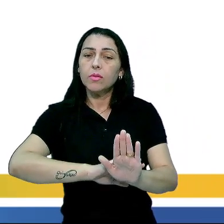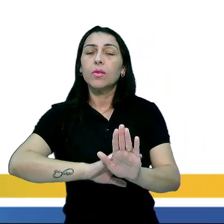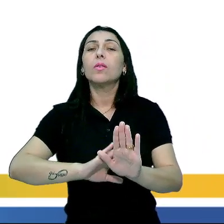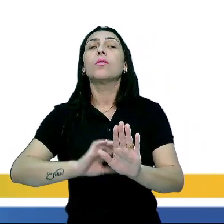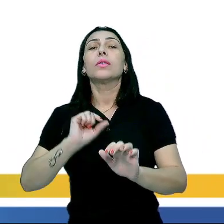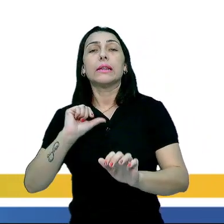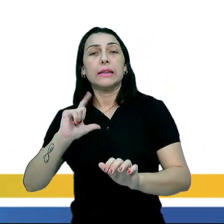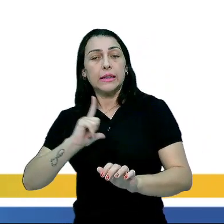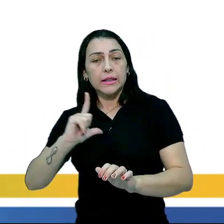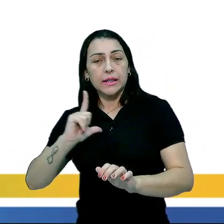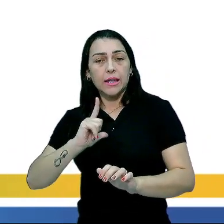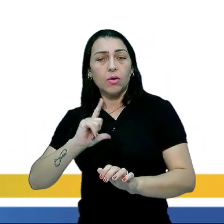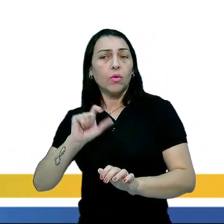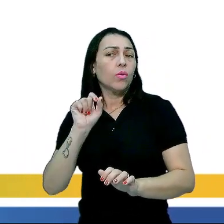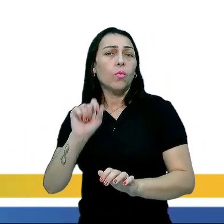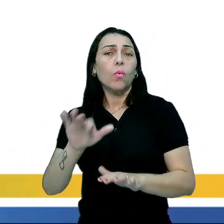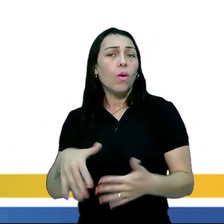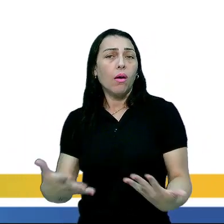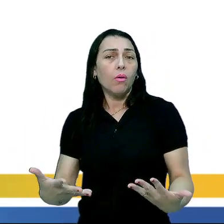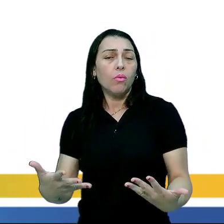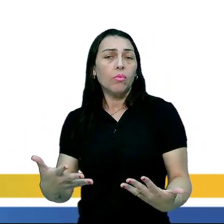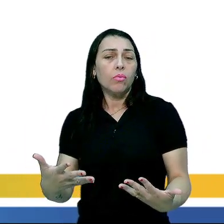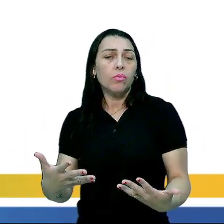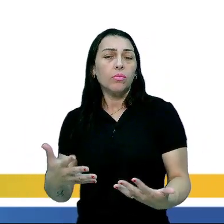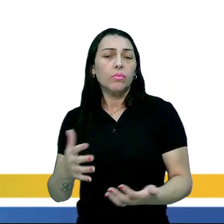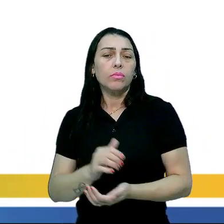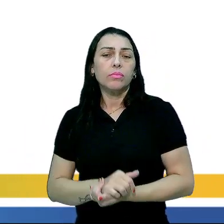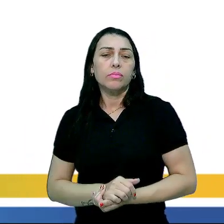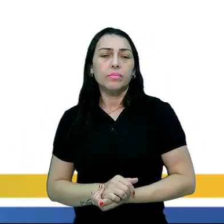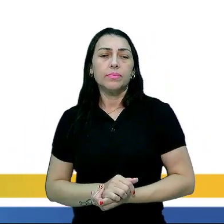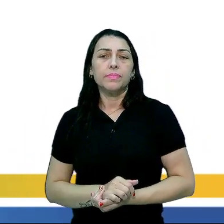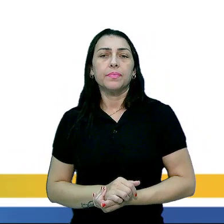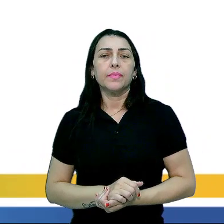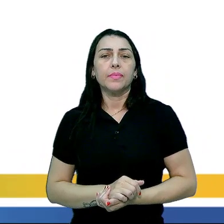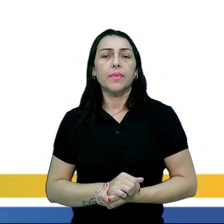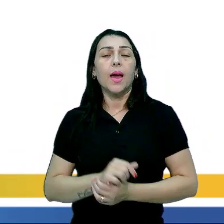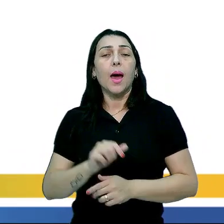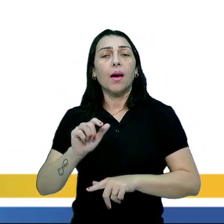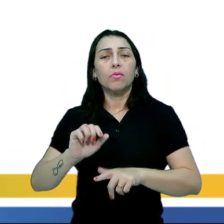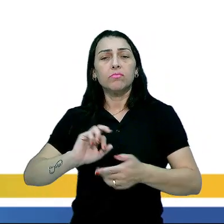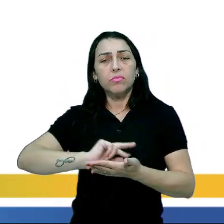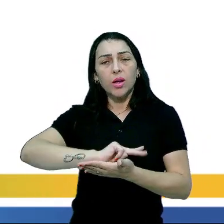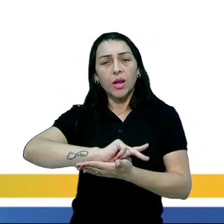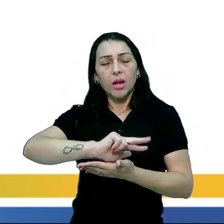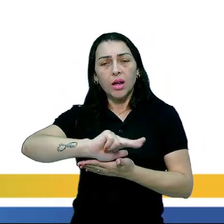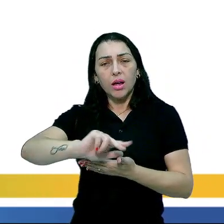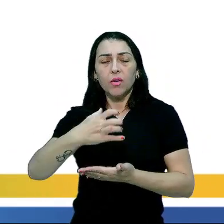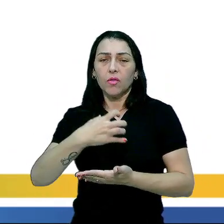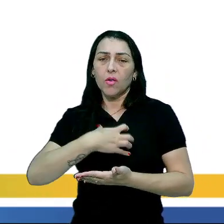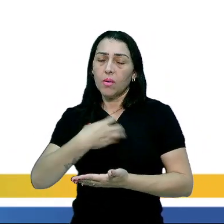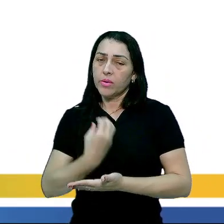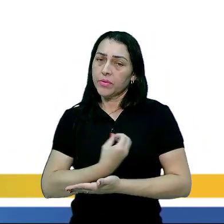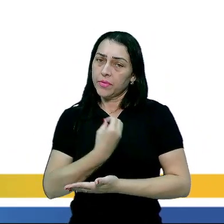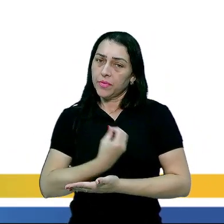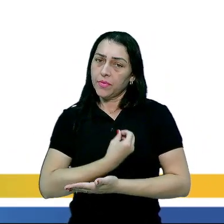ideológico nela vinculado é qual? Consiste na pluralidade de formas de